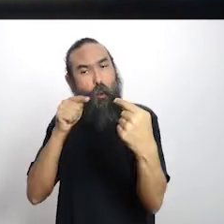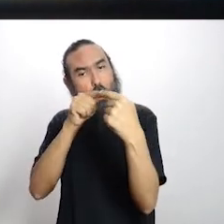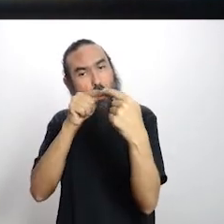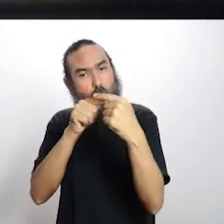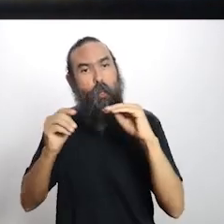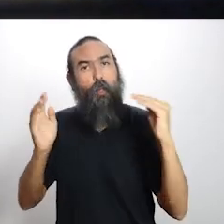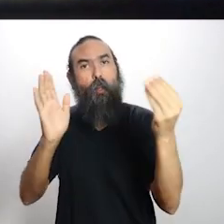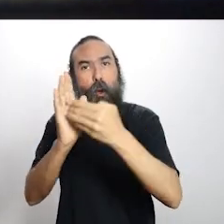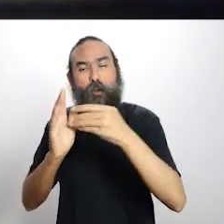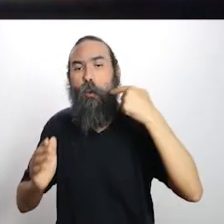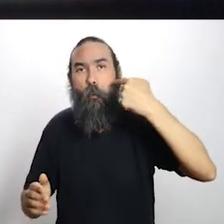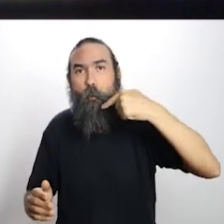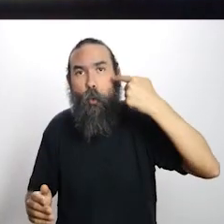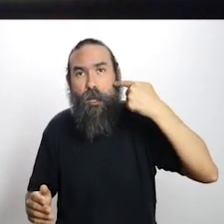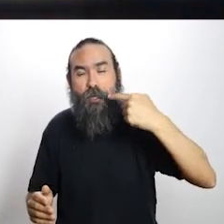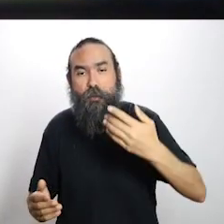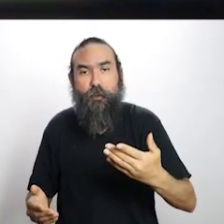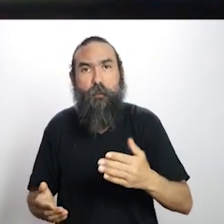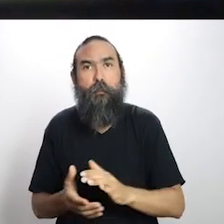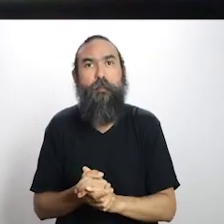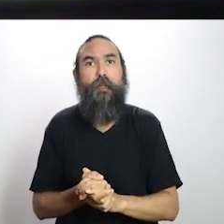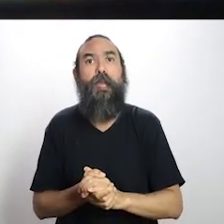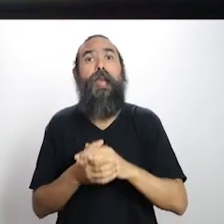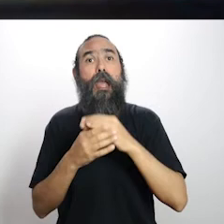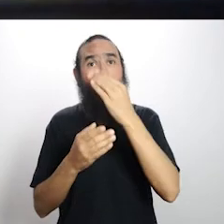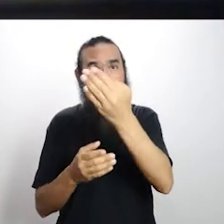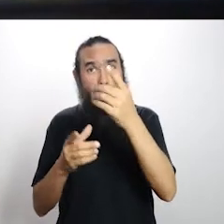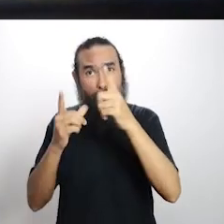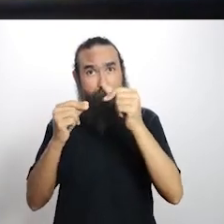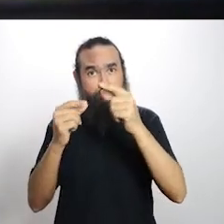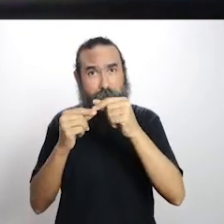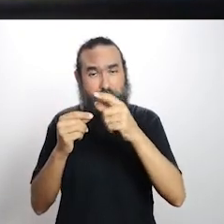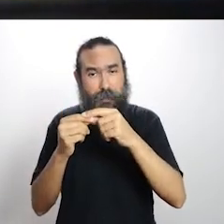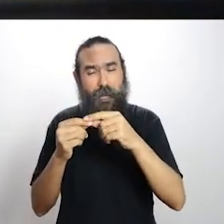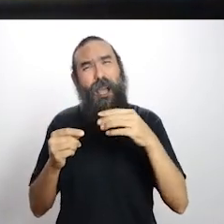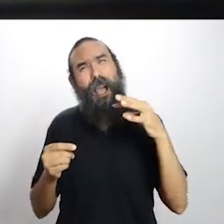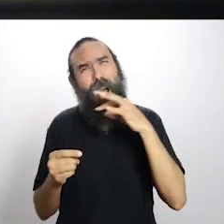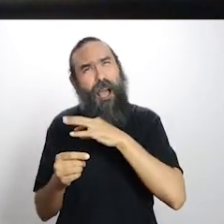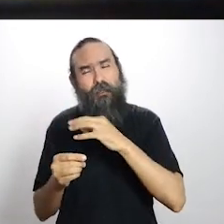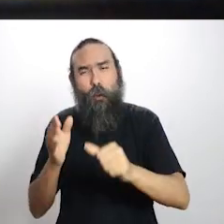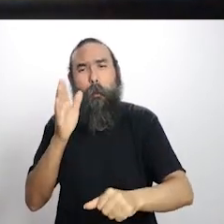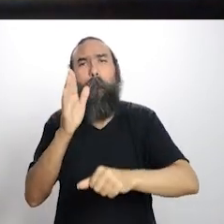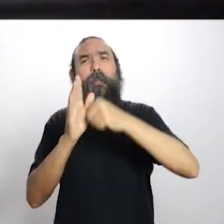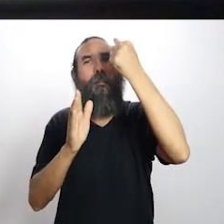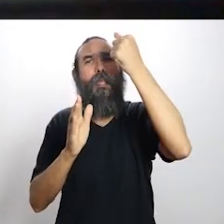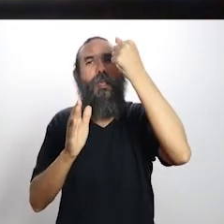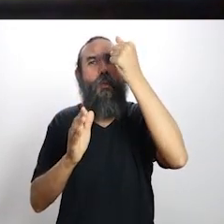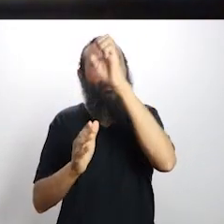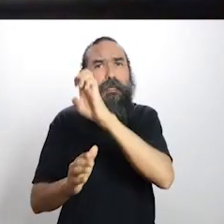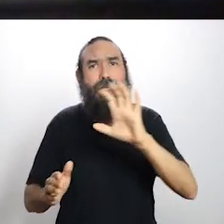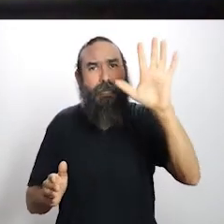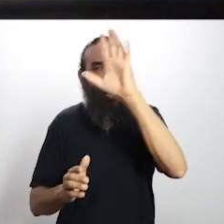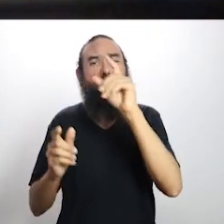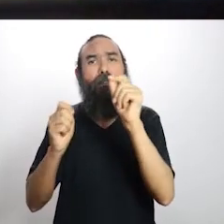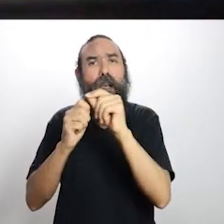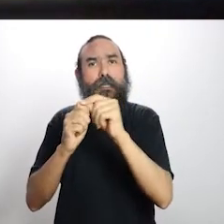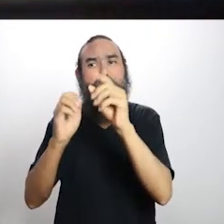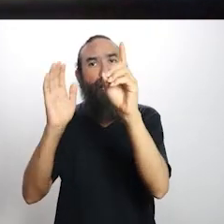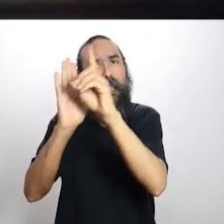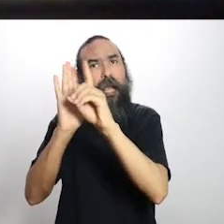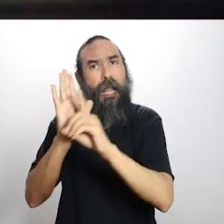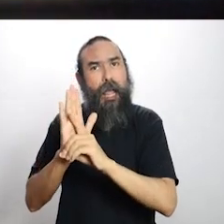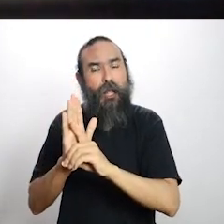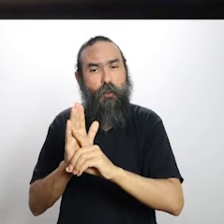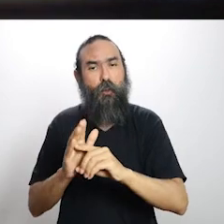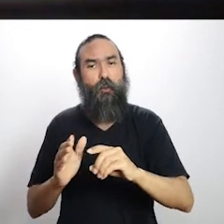em seguida, aqui em Brasília, acho que foi um dos primeiros estados a criar, de fato, o decreto de isolamento e de proibição das